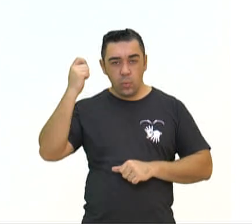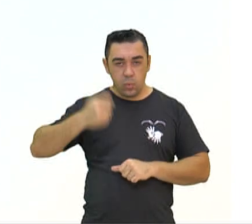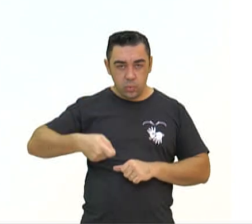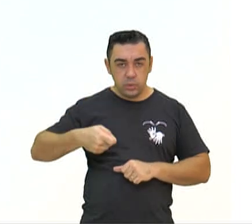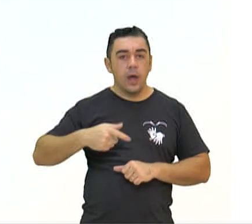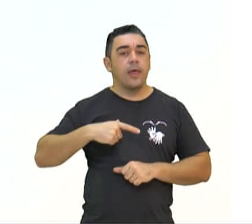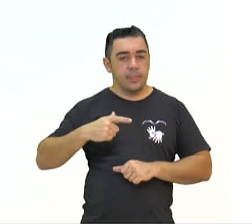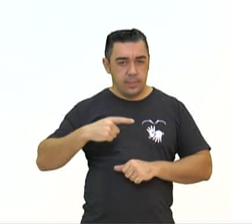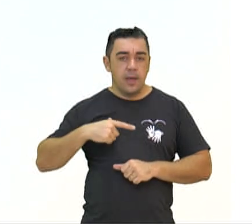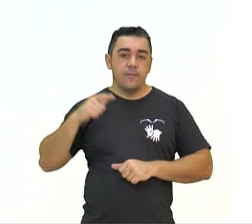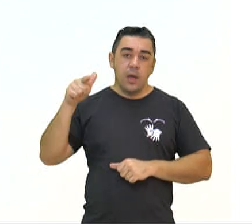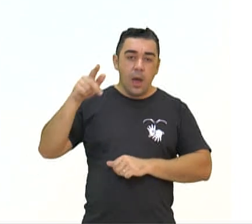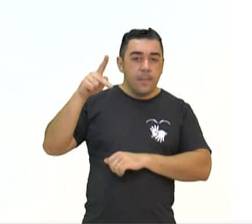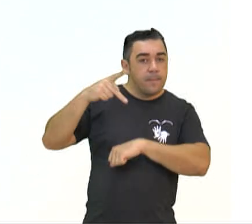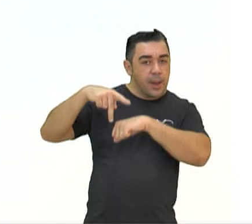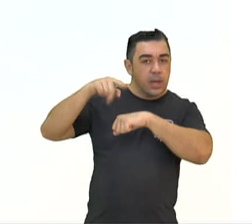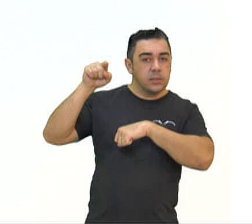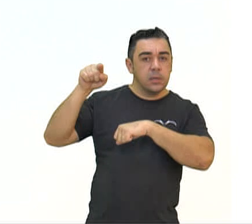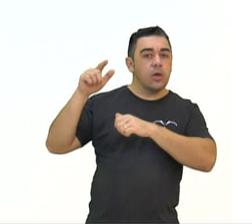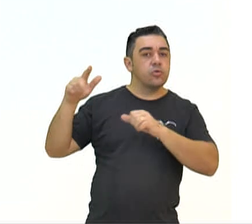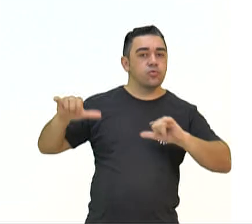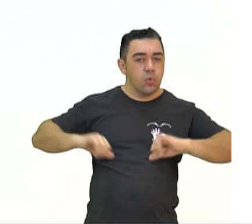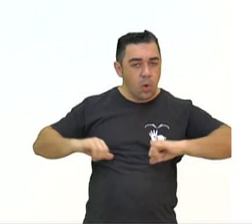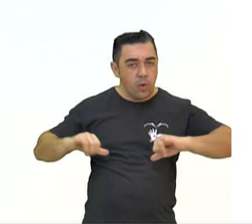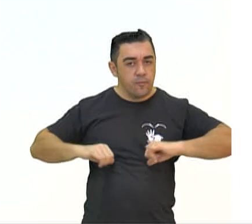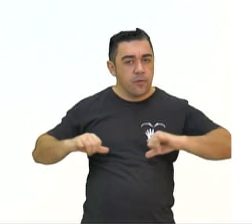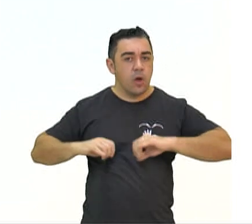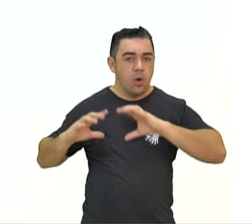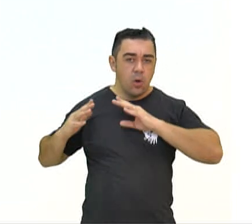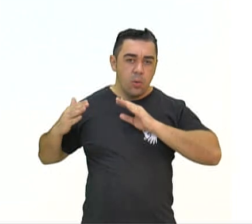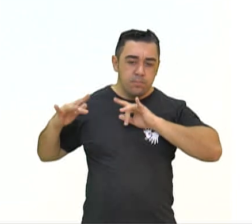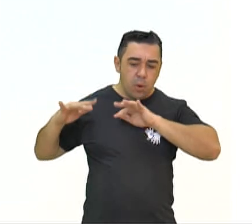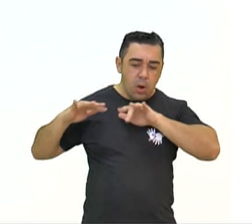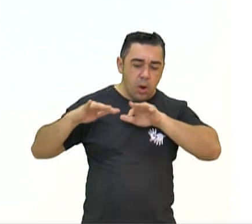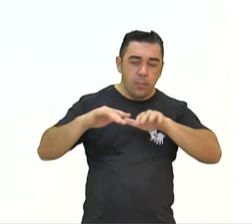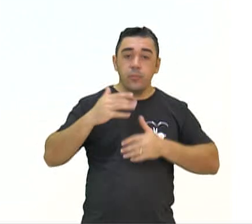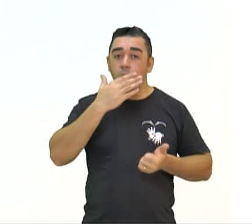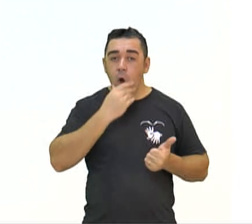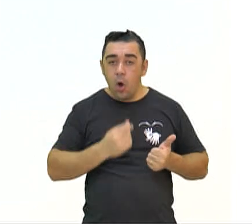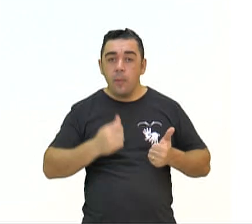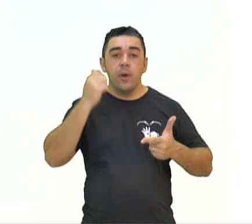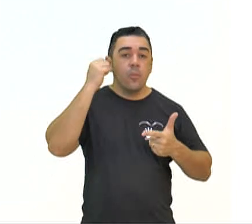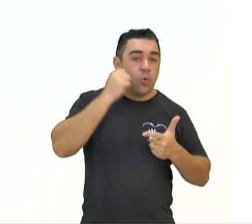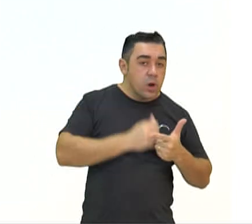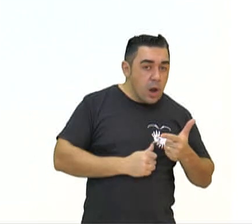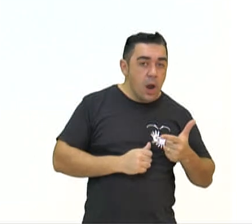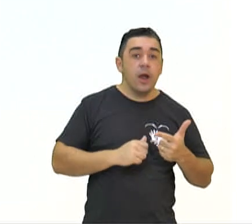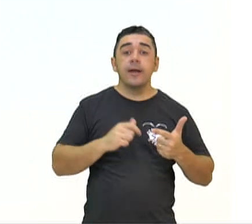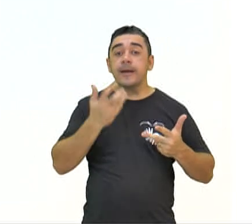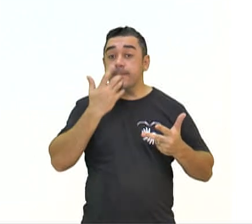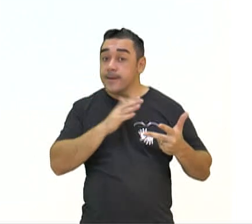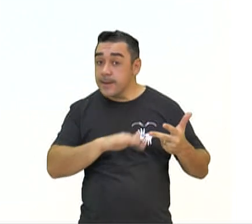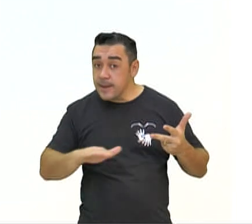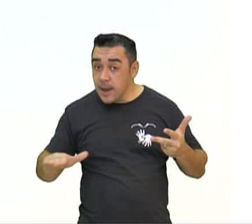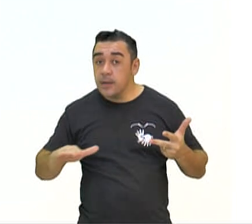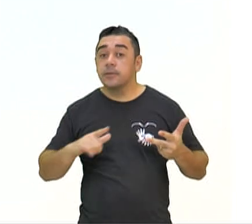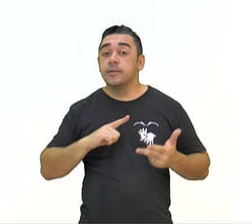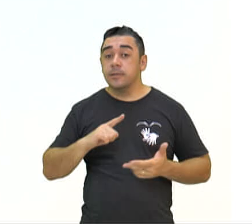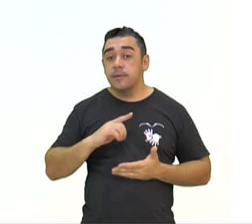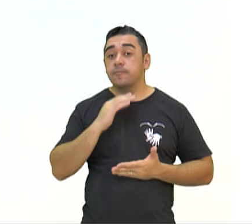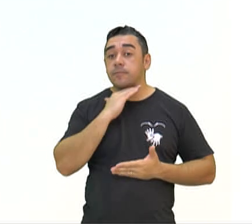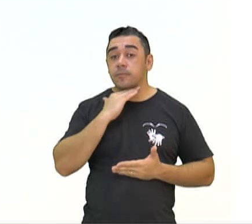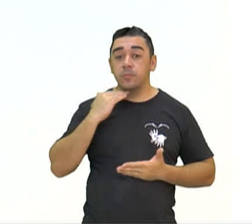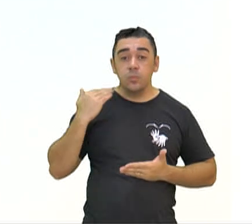russo. Segundo a Anistia Internacional, homens, mulheres e até crianças foram vítimas de